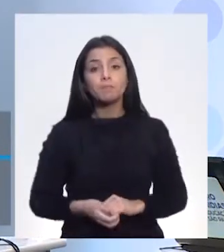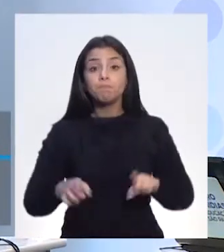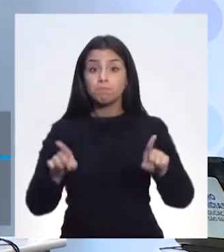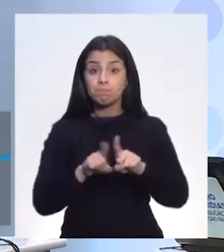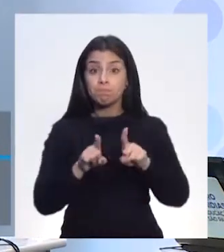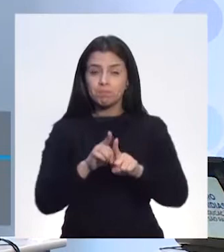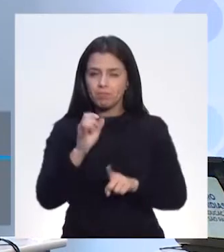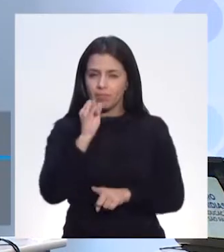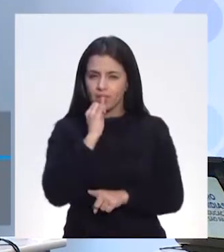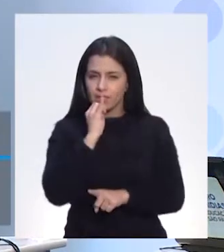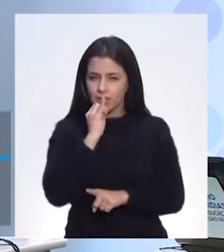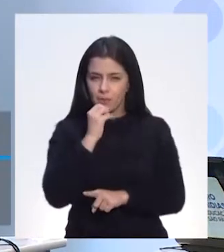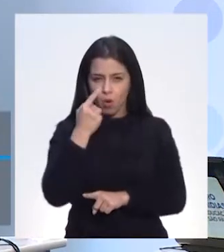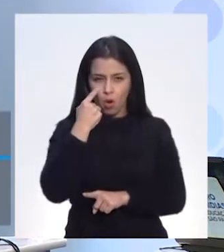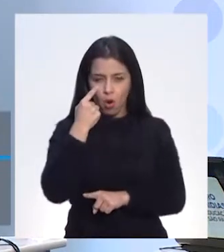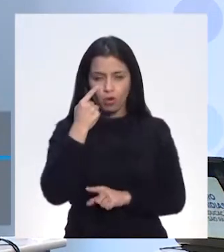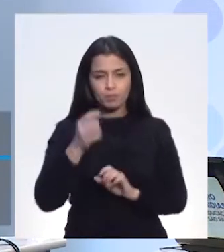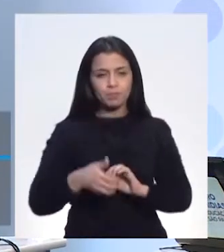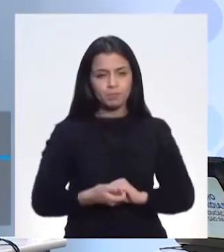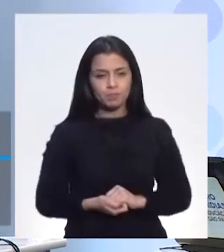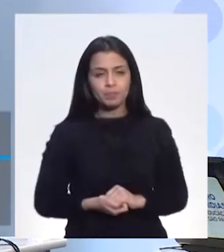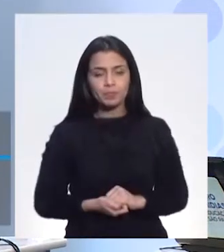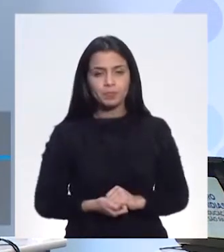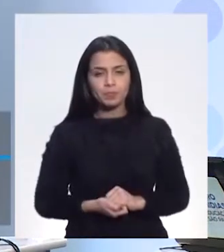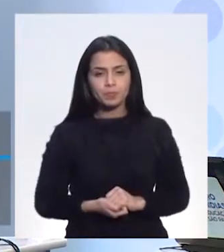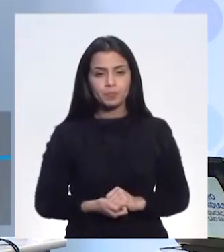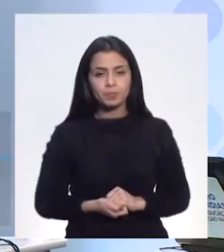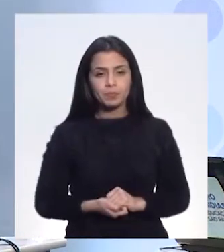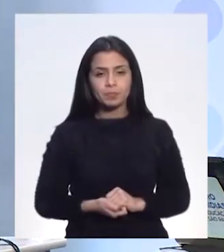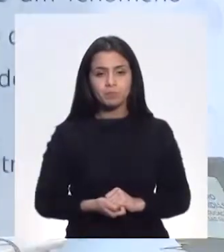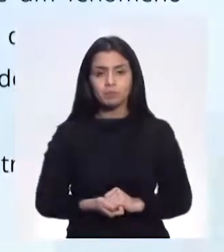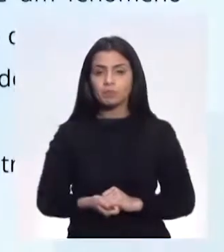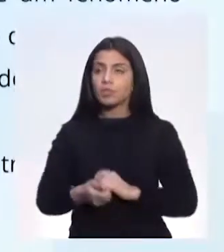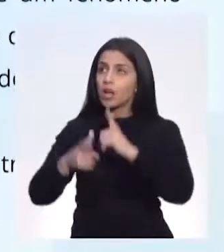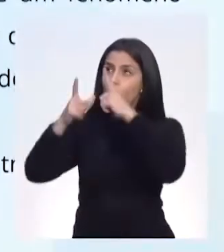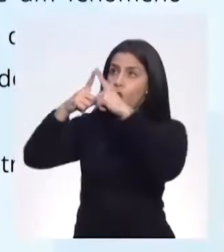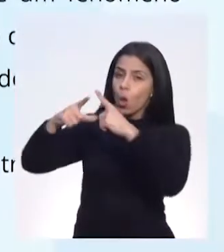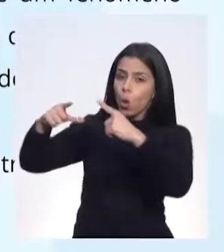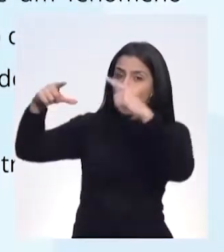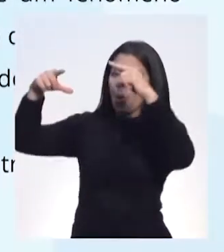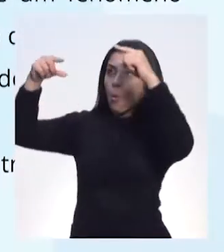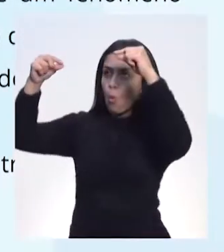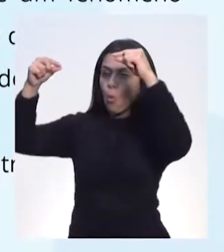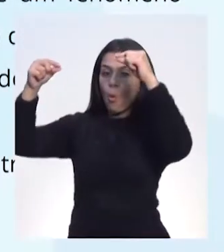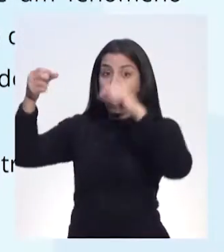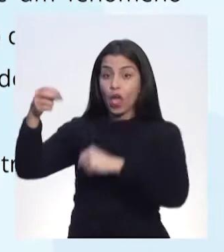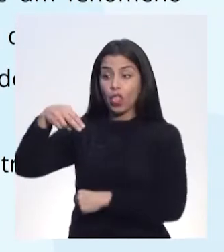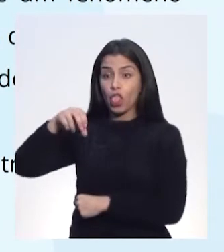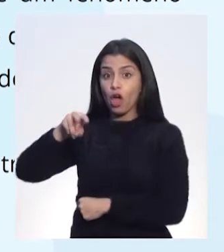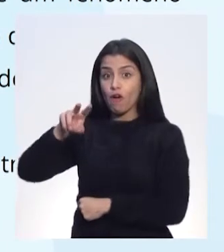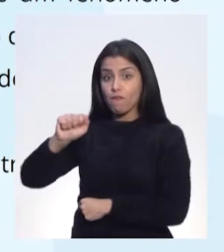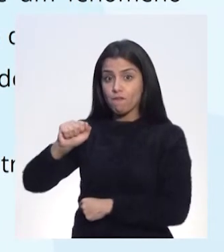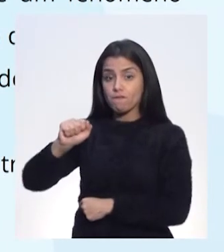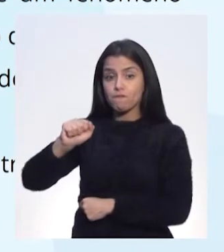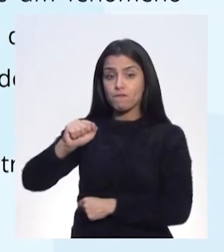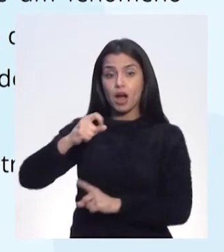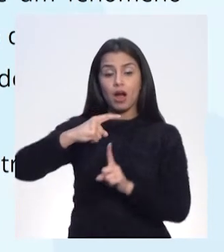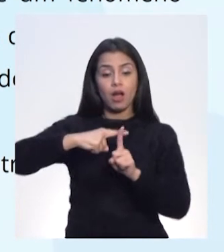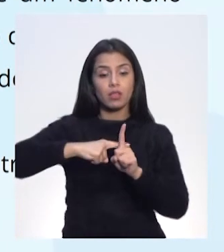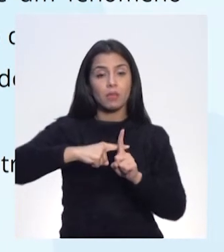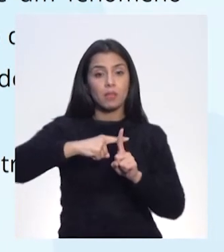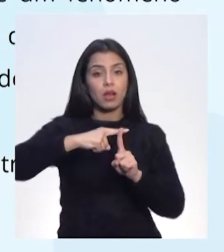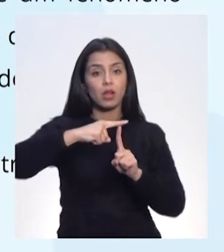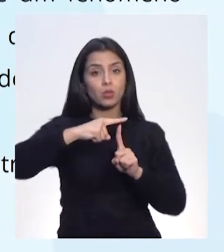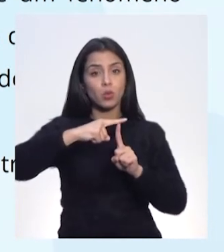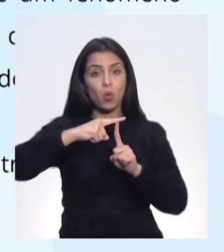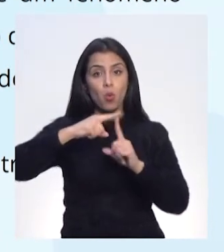exemplo está escrito o seguinte, que na lua nova, a temperatura no centro do disco lunar